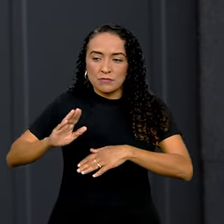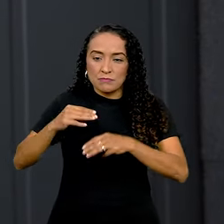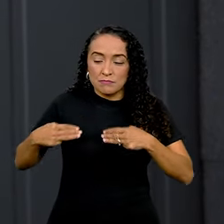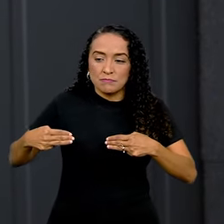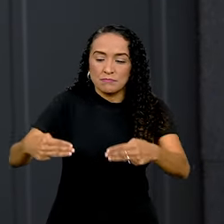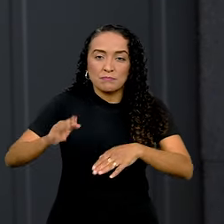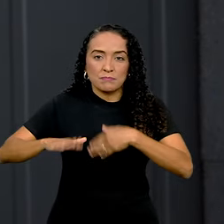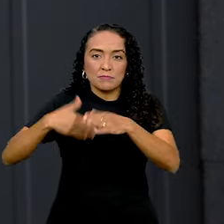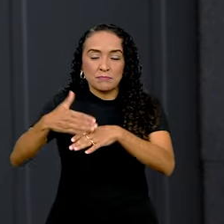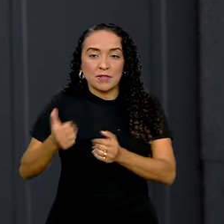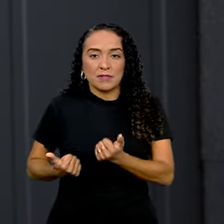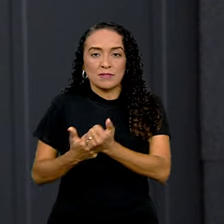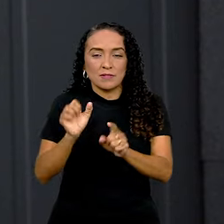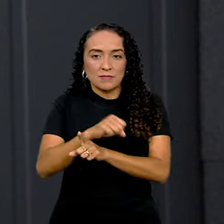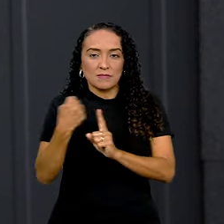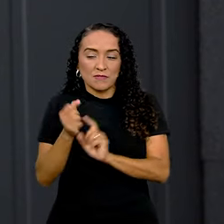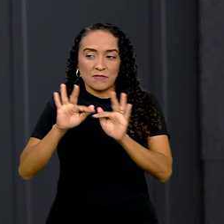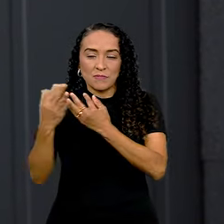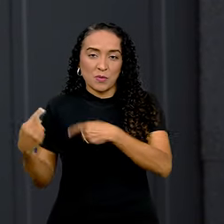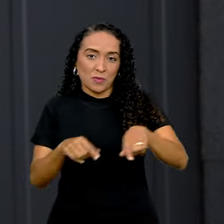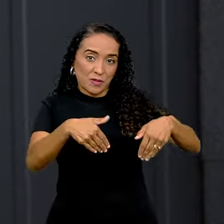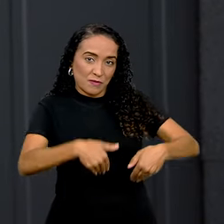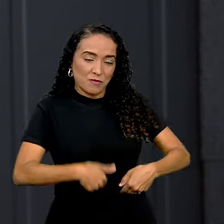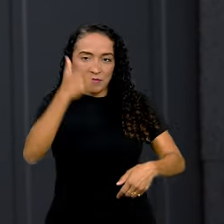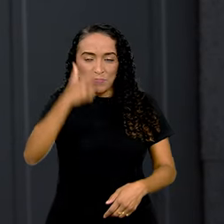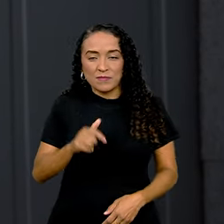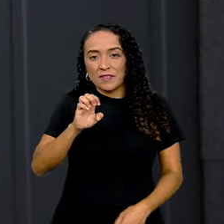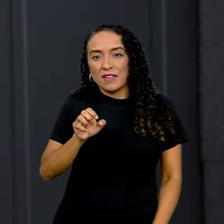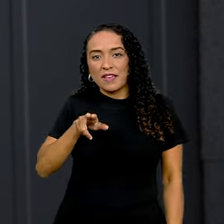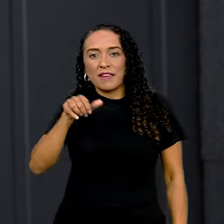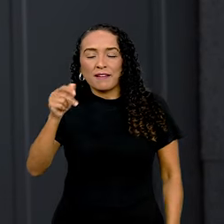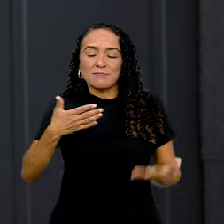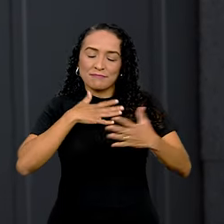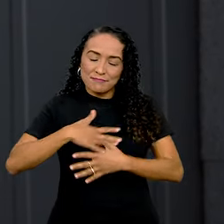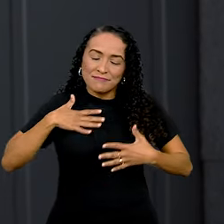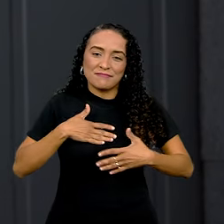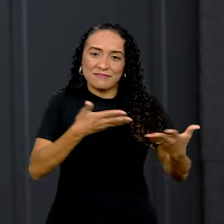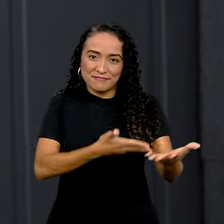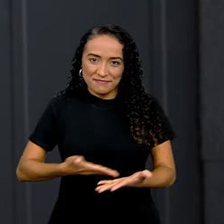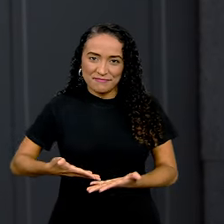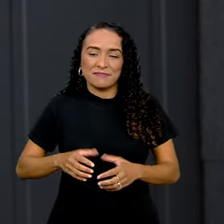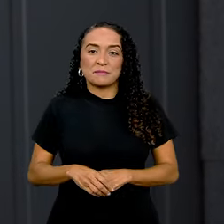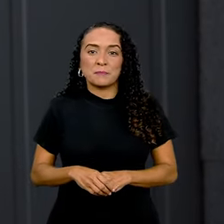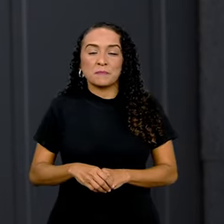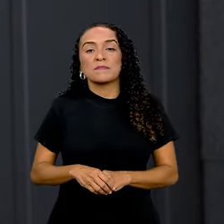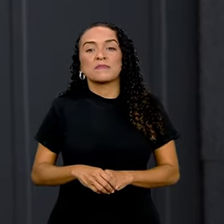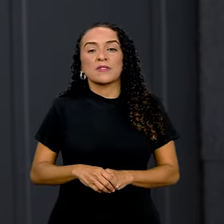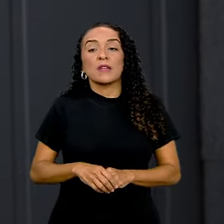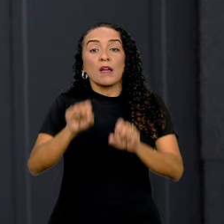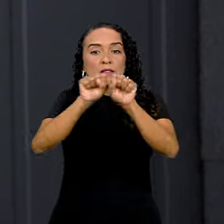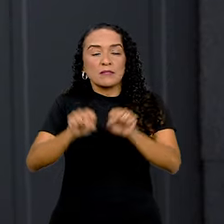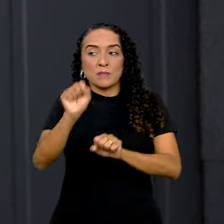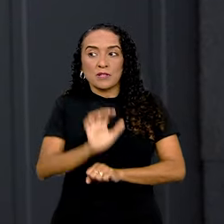Desenvolvimento e assistência social família e combate à fome eu me chamo éca Braz e é um prazer tê-los aqui o sistema